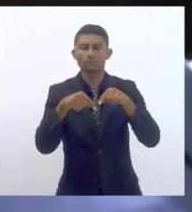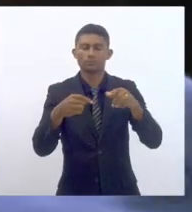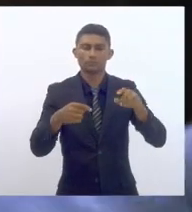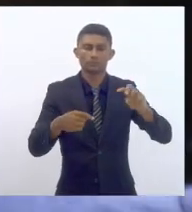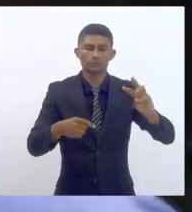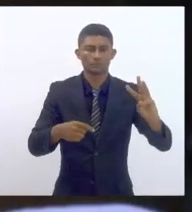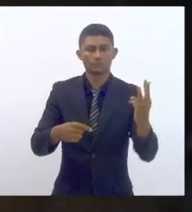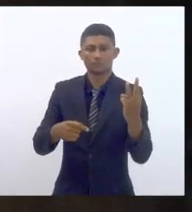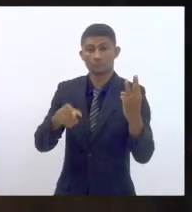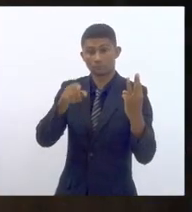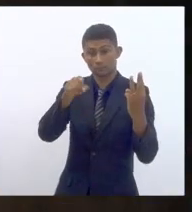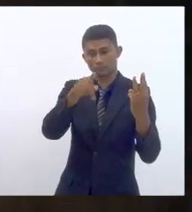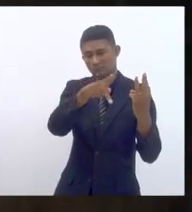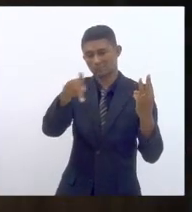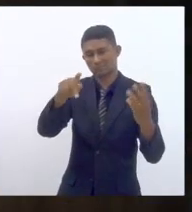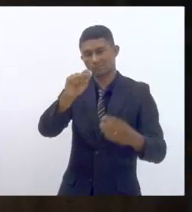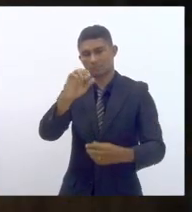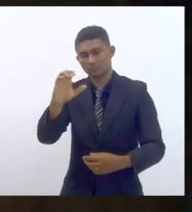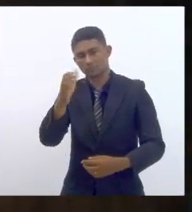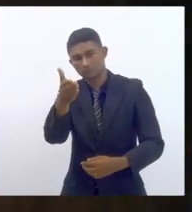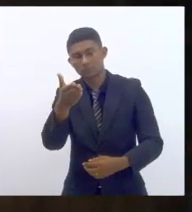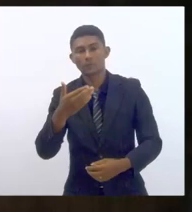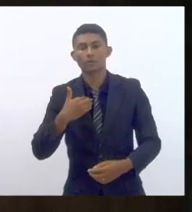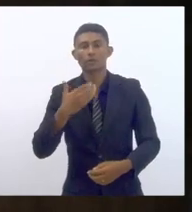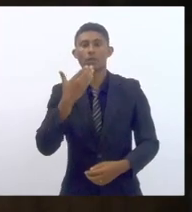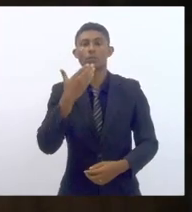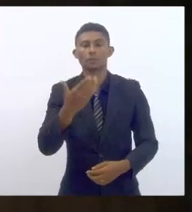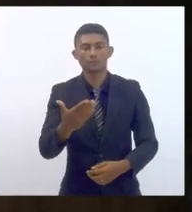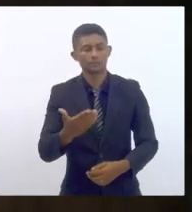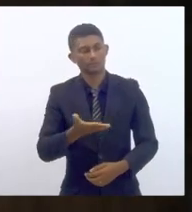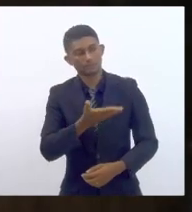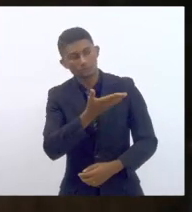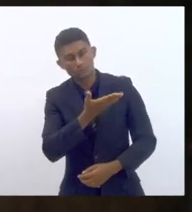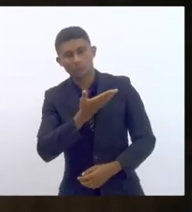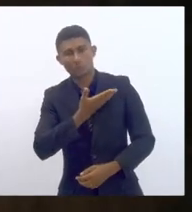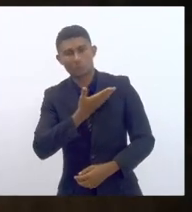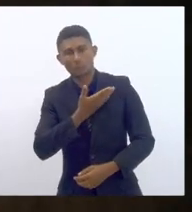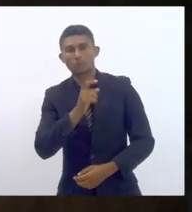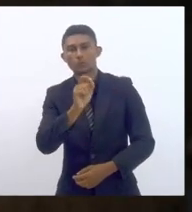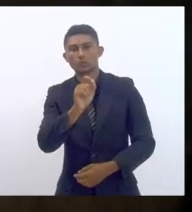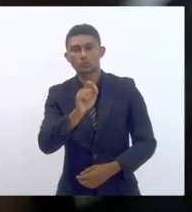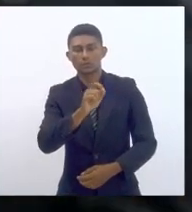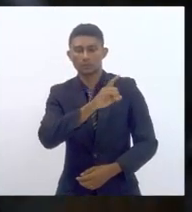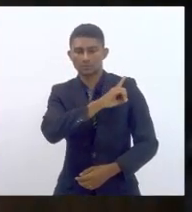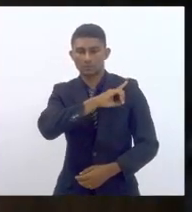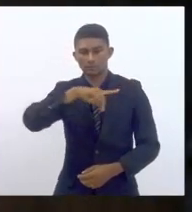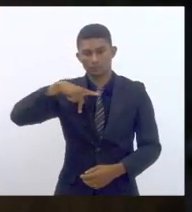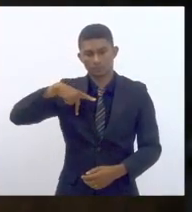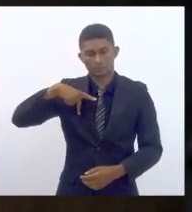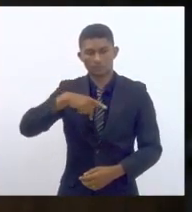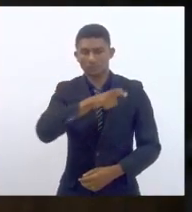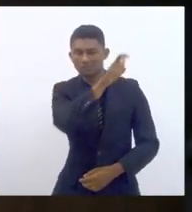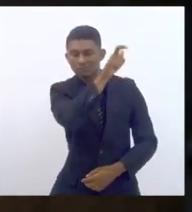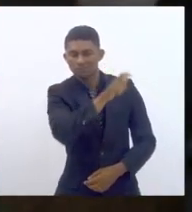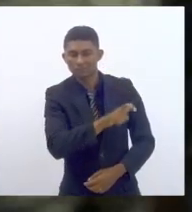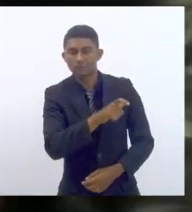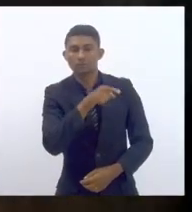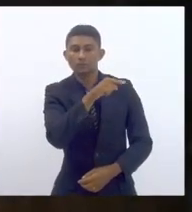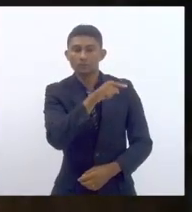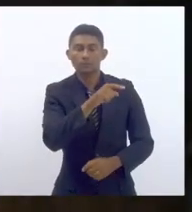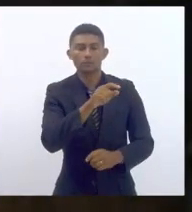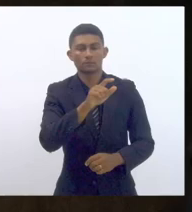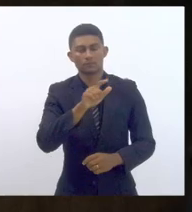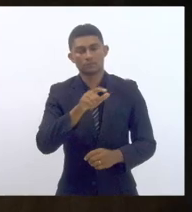deputado presidente André Ciliano, eu vou pedir ao companheiro defensor de toda a categoria da SEDAI, Gustavo